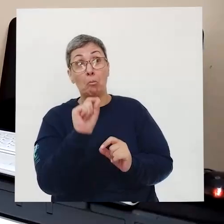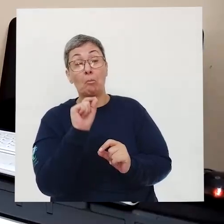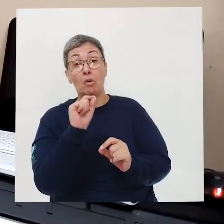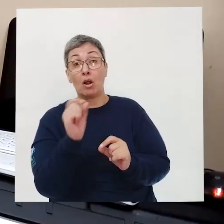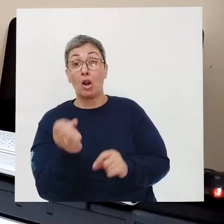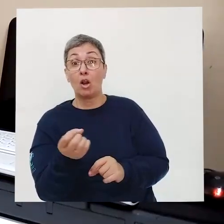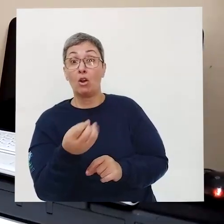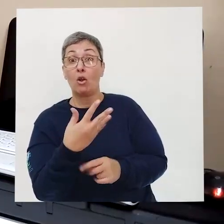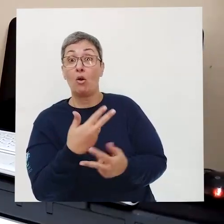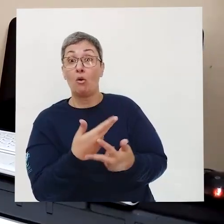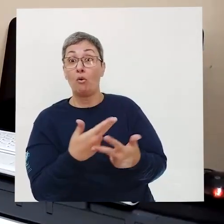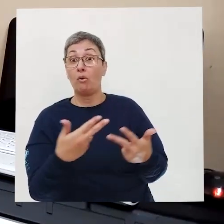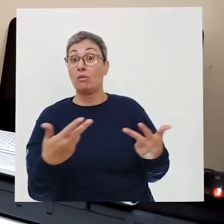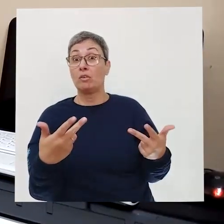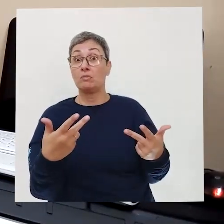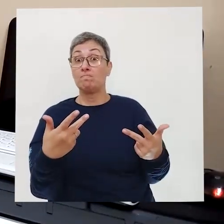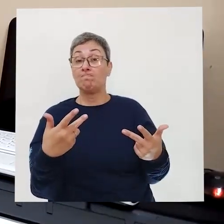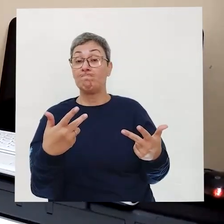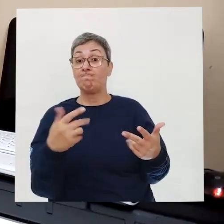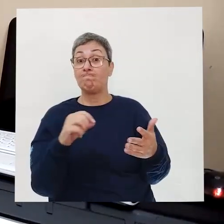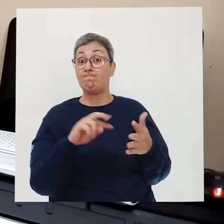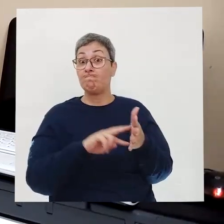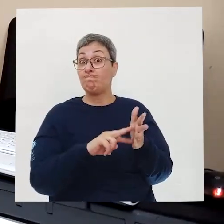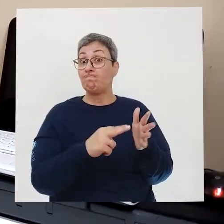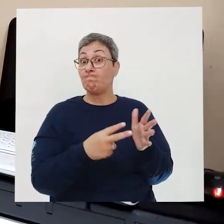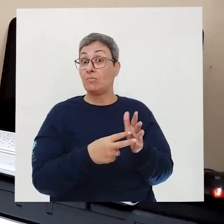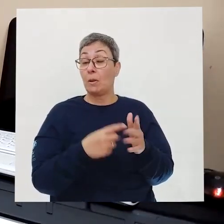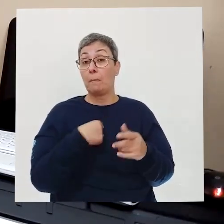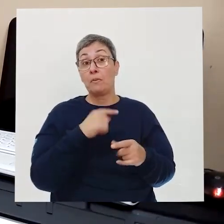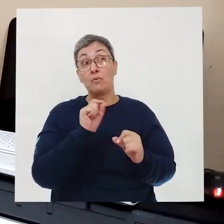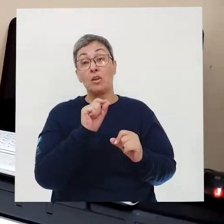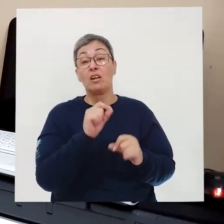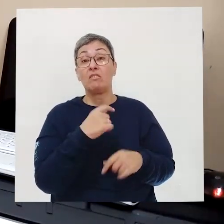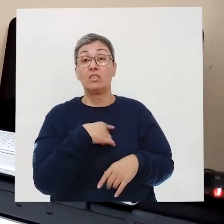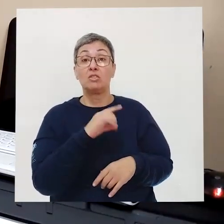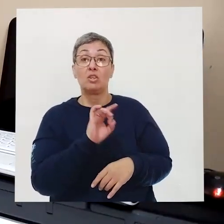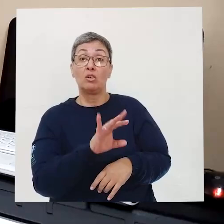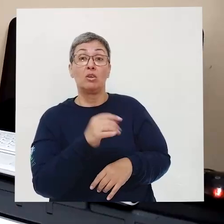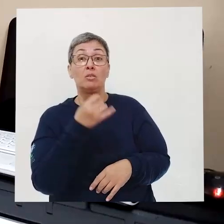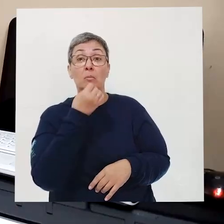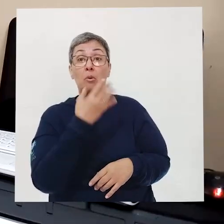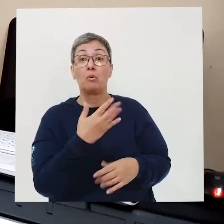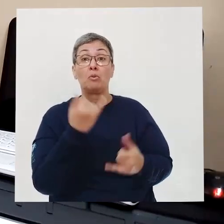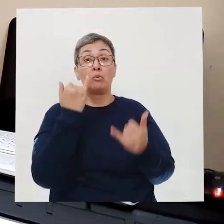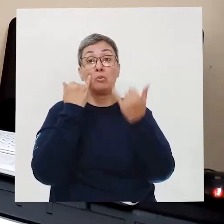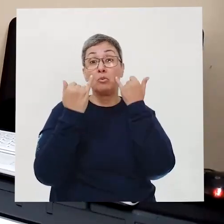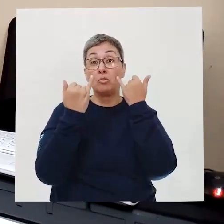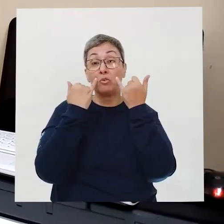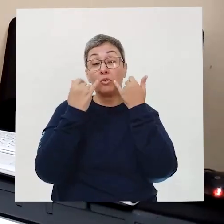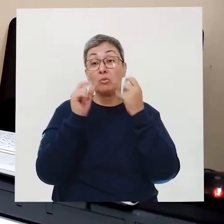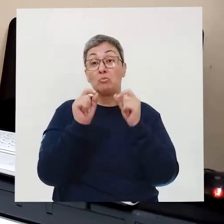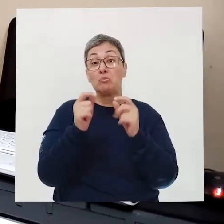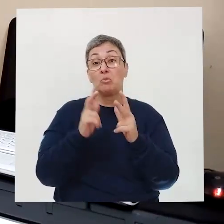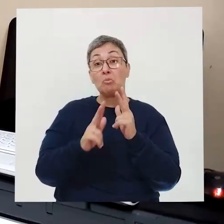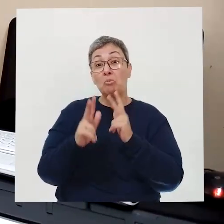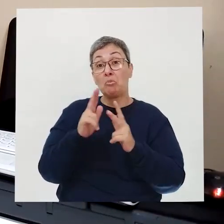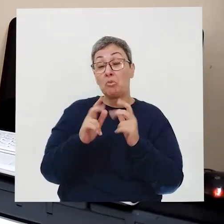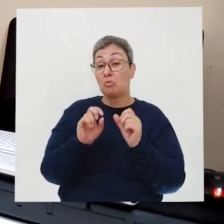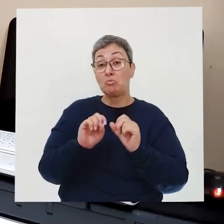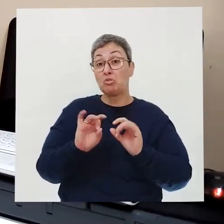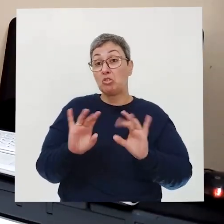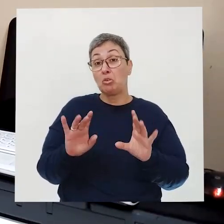para determinadas coisas, né? Preferindo contentar-se apenas com as informações que lhes